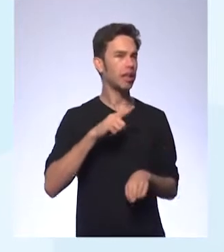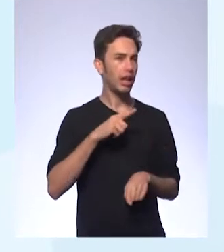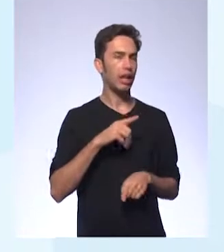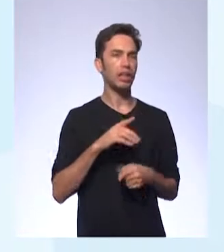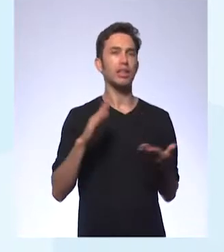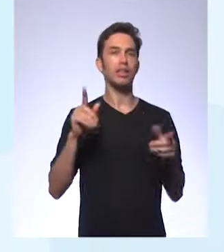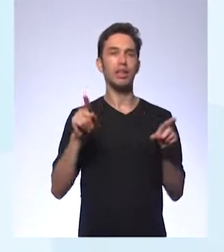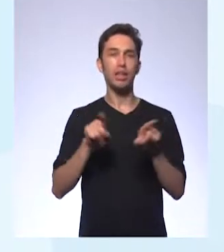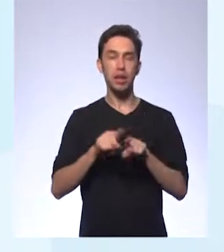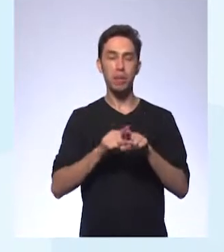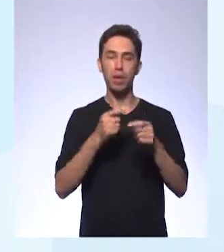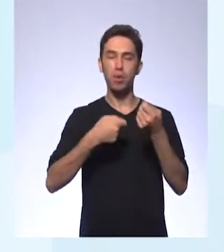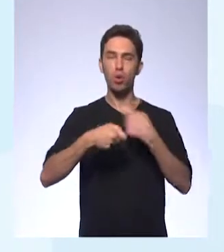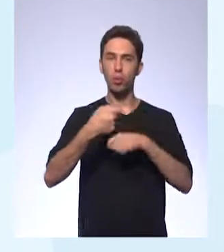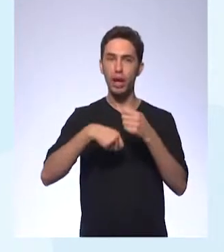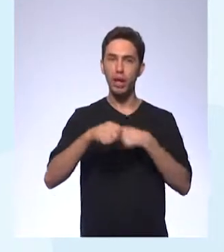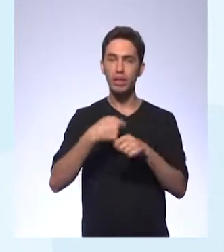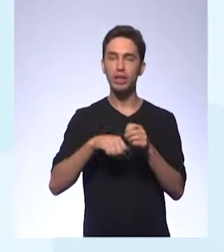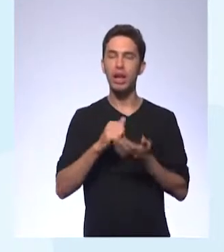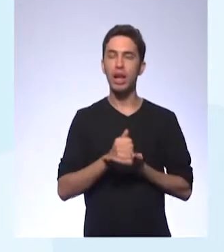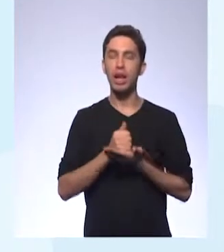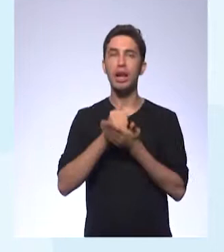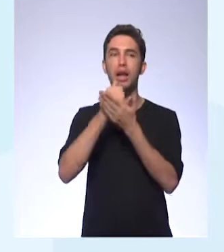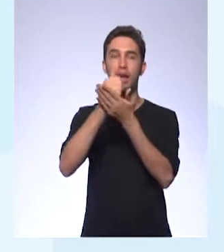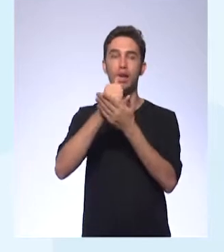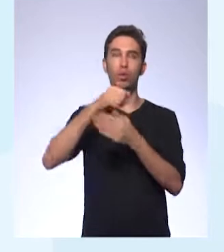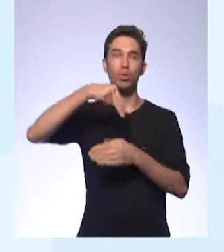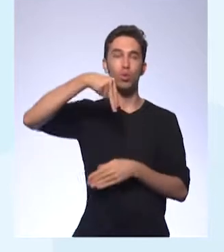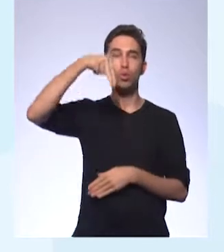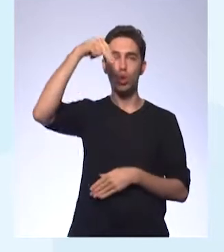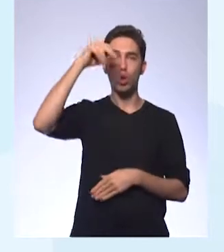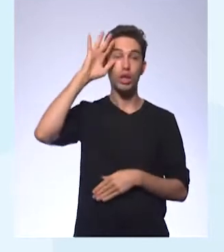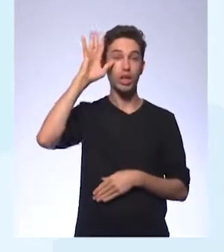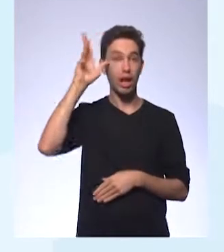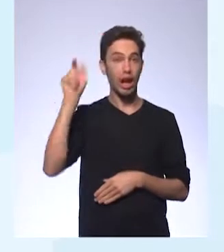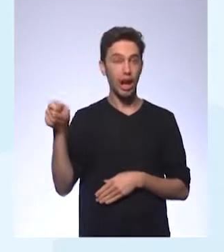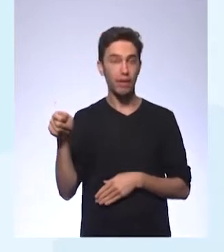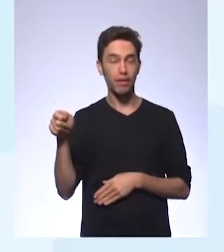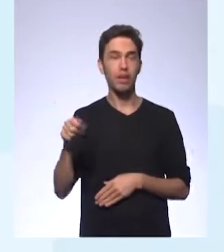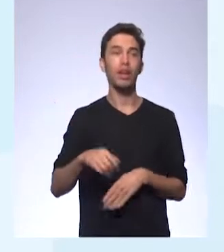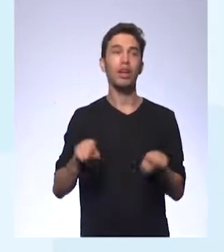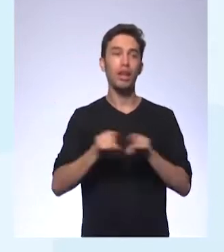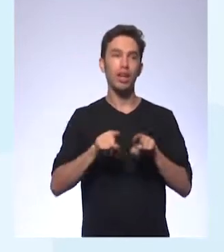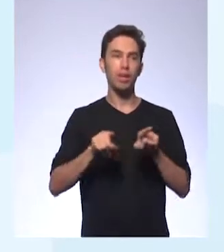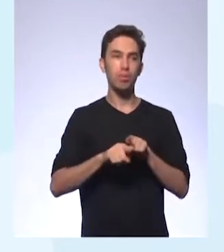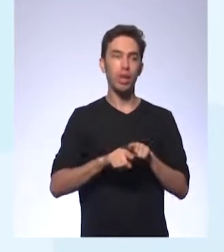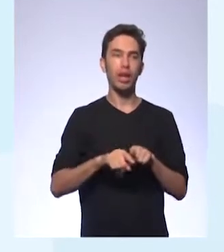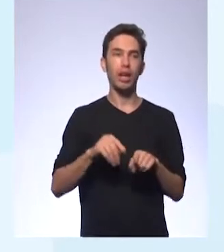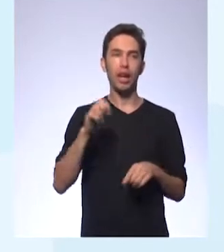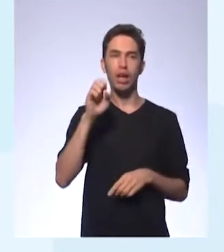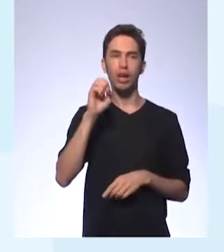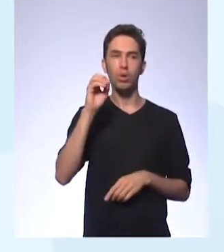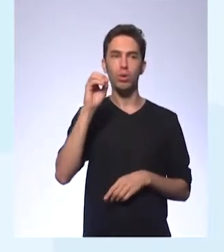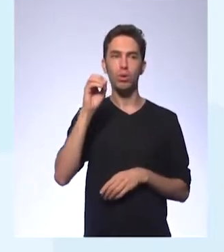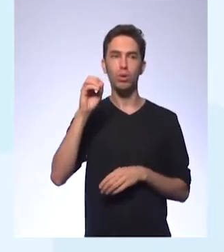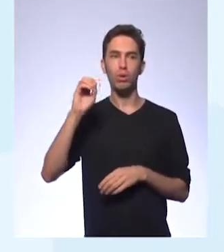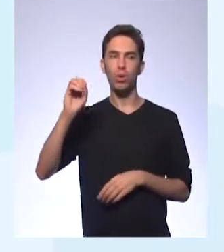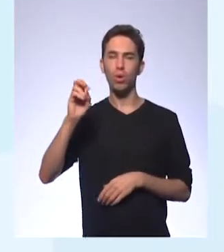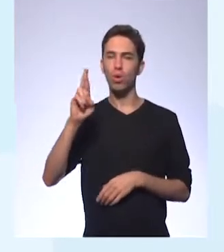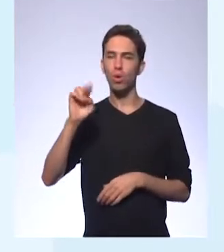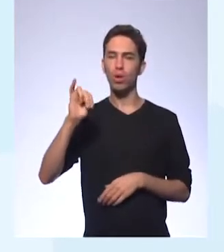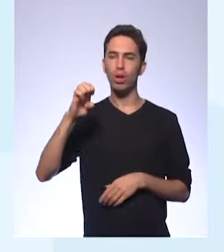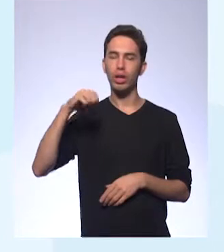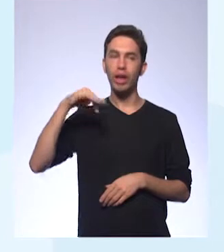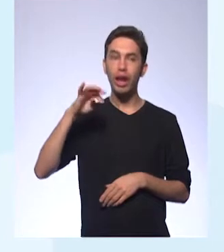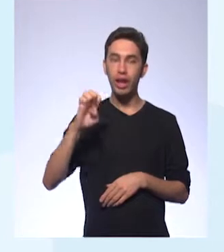de comercialização de pessoas escravizadas também se estendia ao norte da África e ao Oriente. Nós já vimos esse mapa